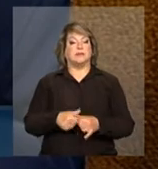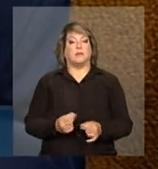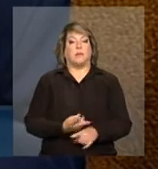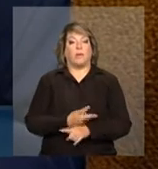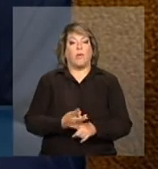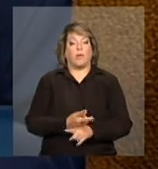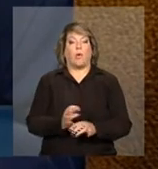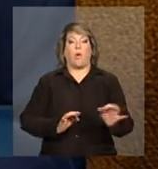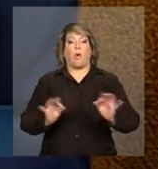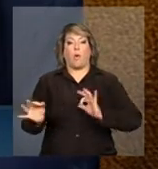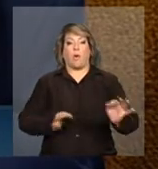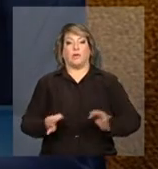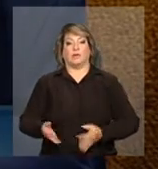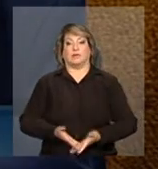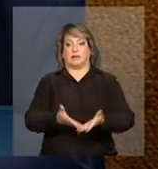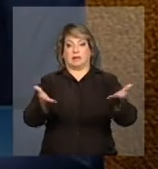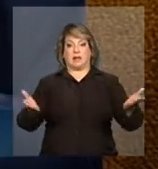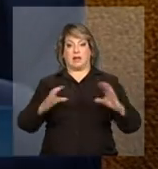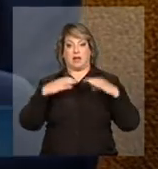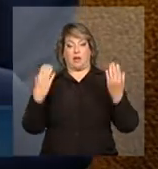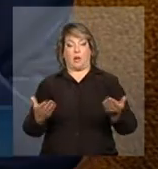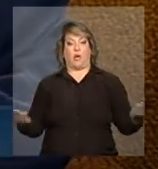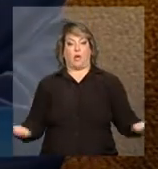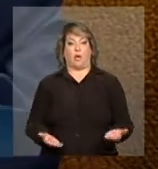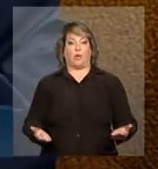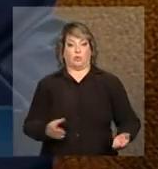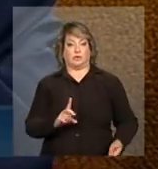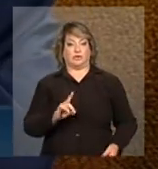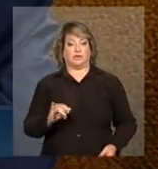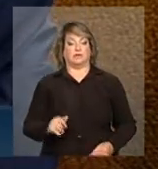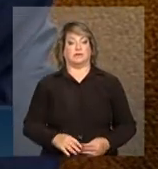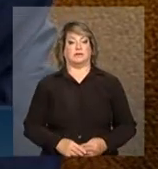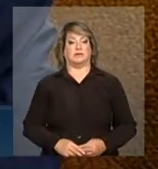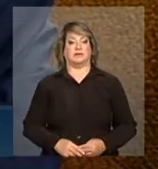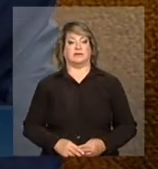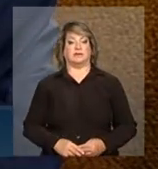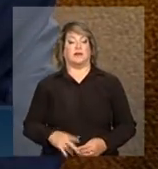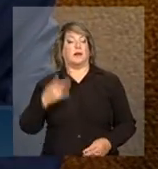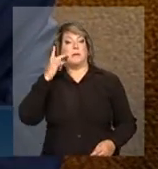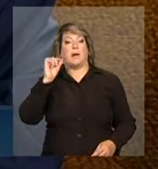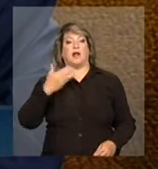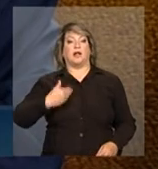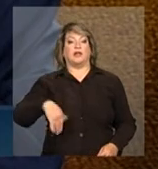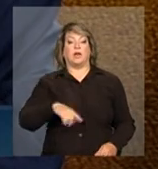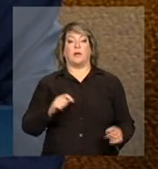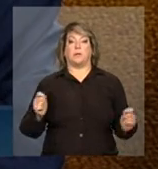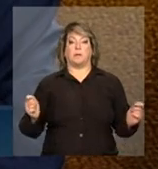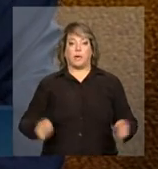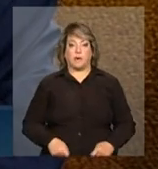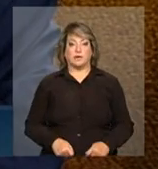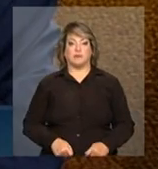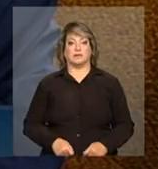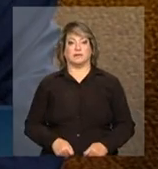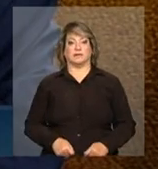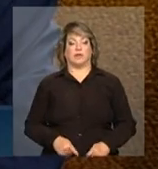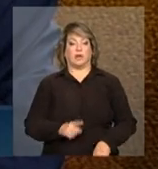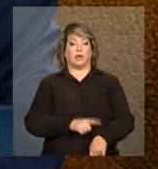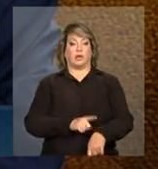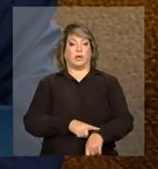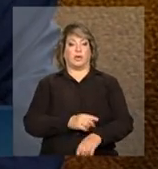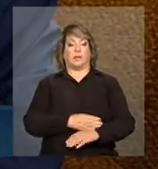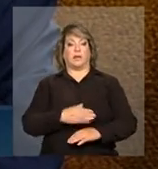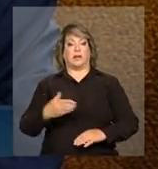organizou essa audiência do dia de hoje, né, para que a gente possa, né, no período